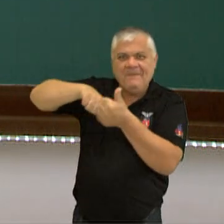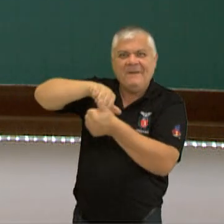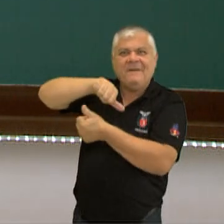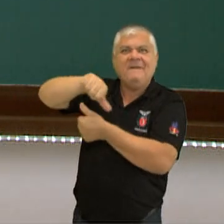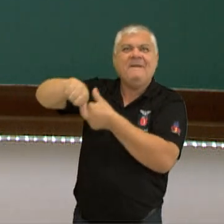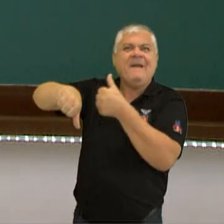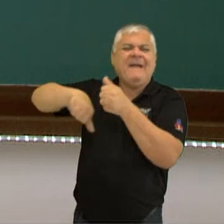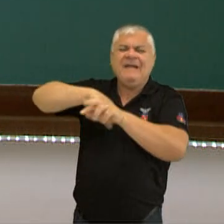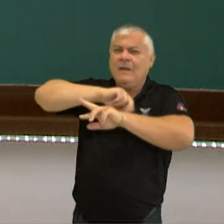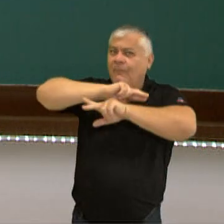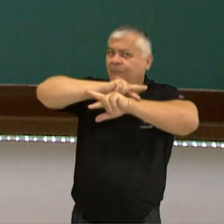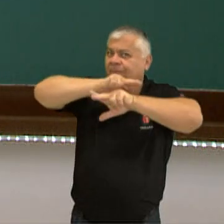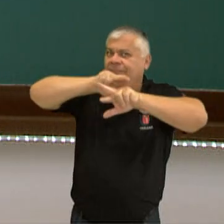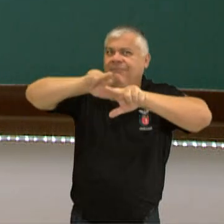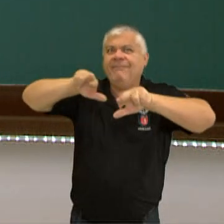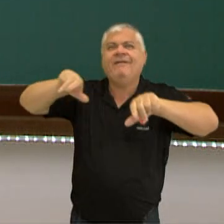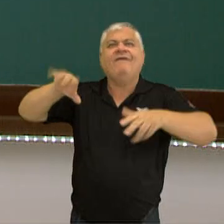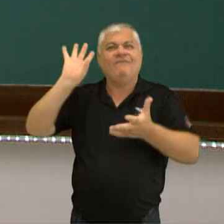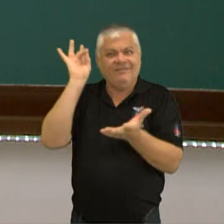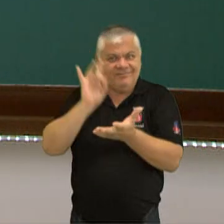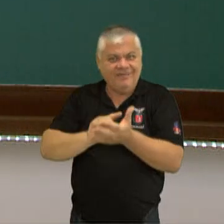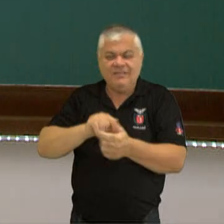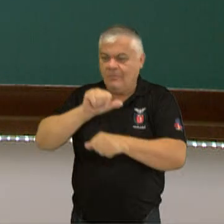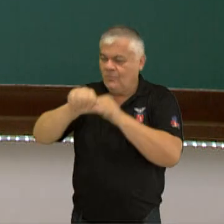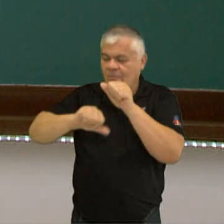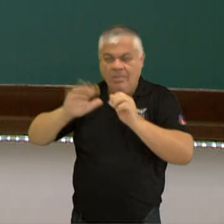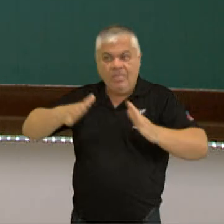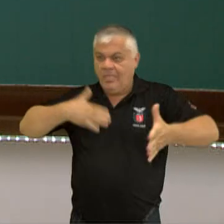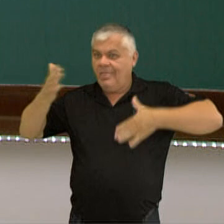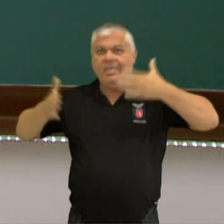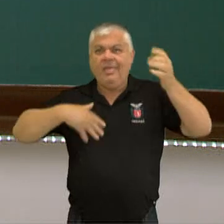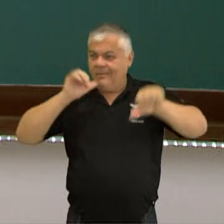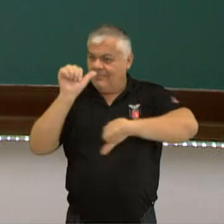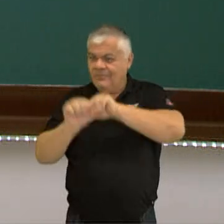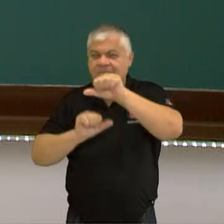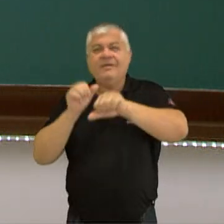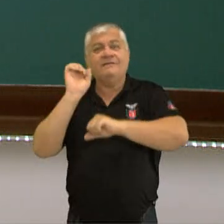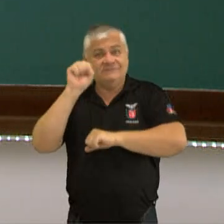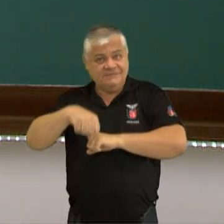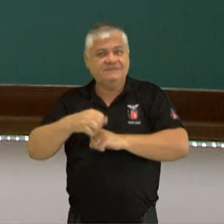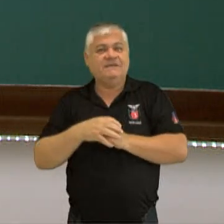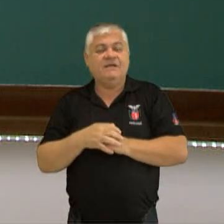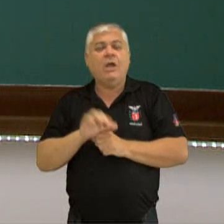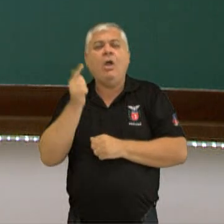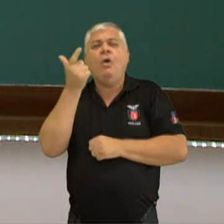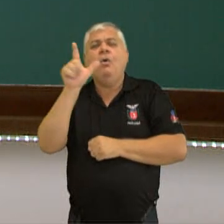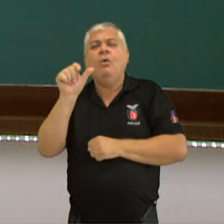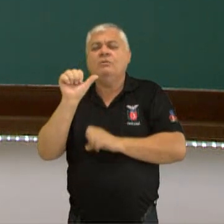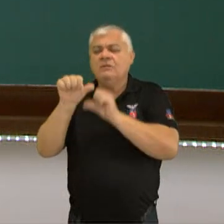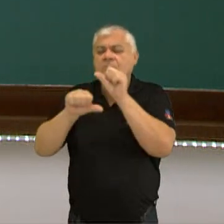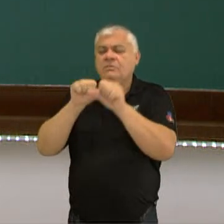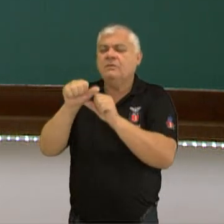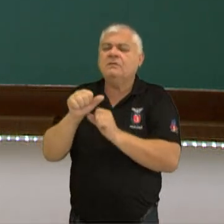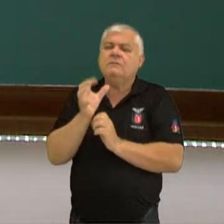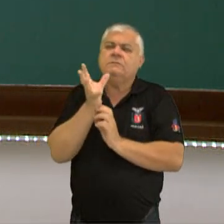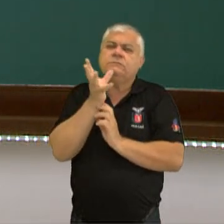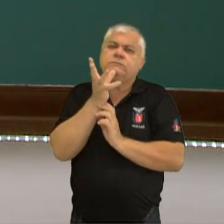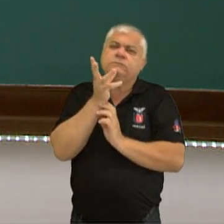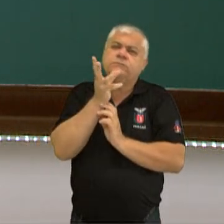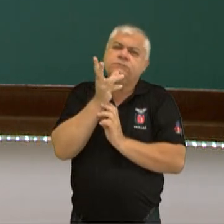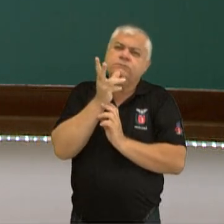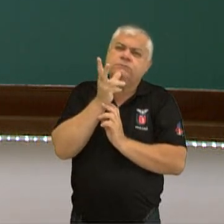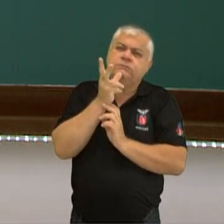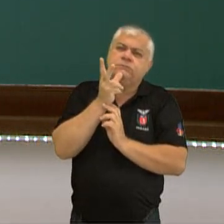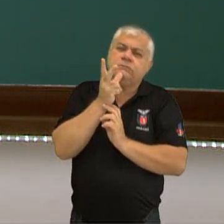mudanças, algumas muito drásticas e a gente percebeu ao longo da história, outras mais lentas. Mas